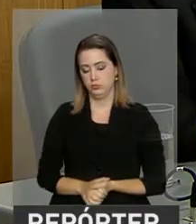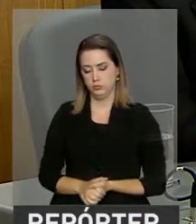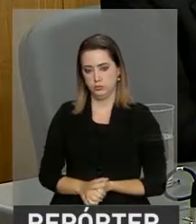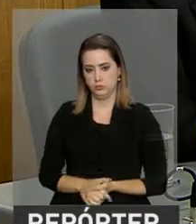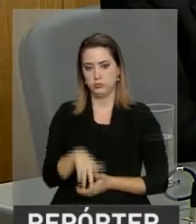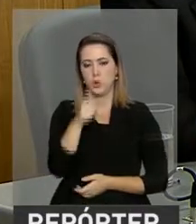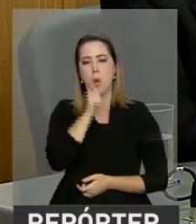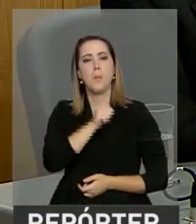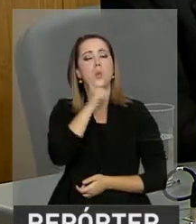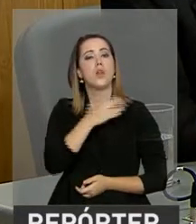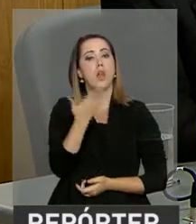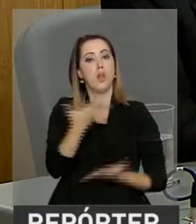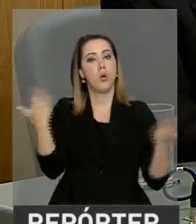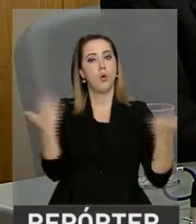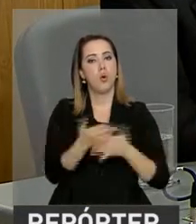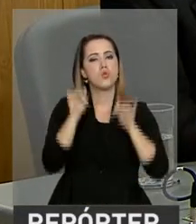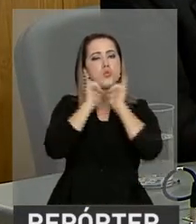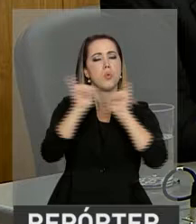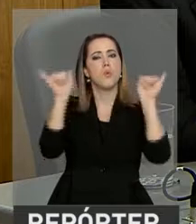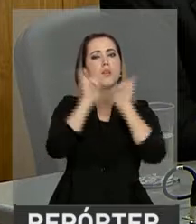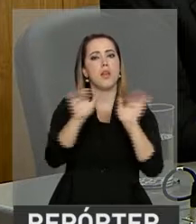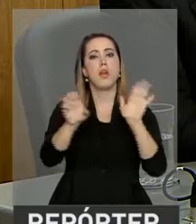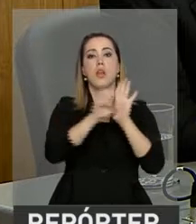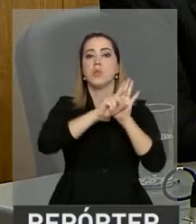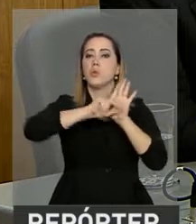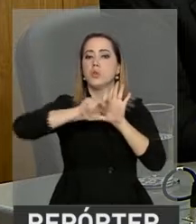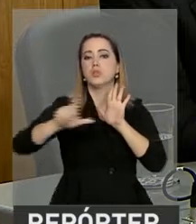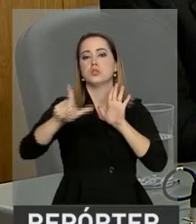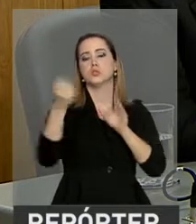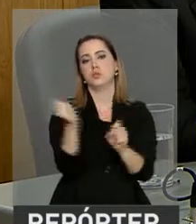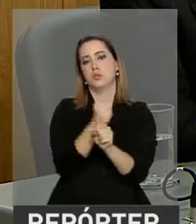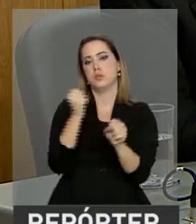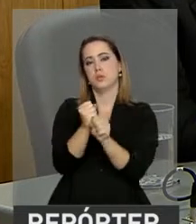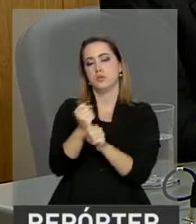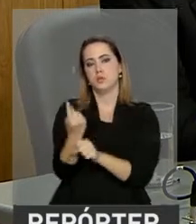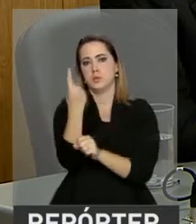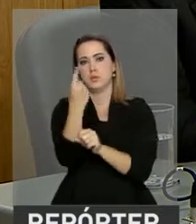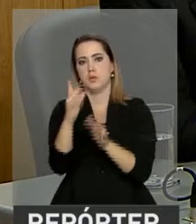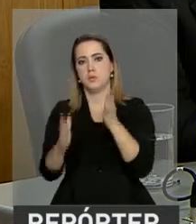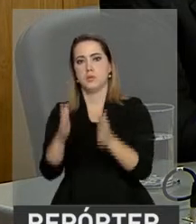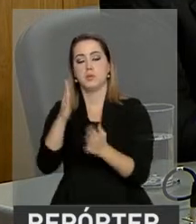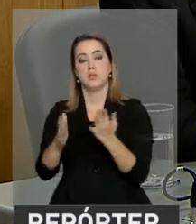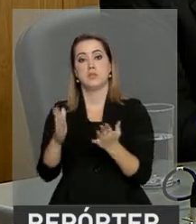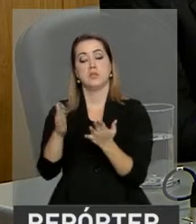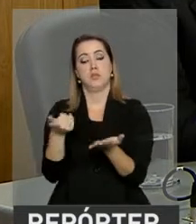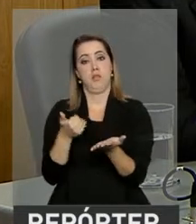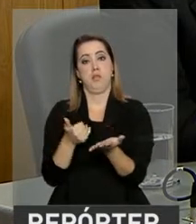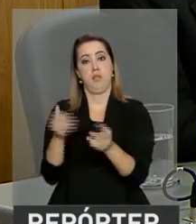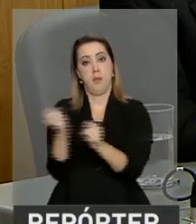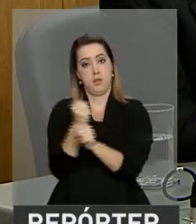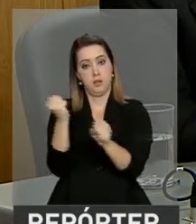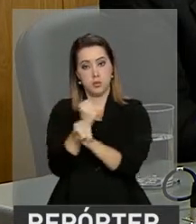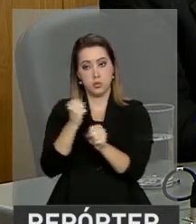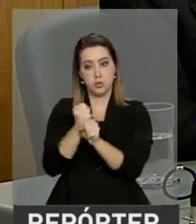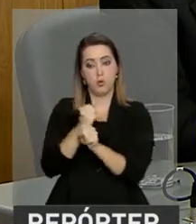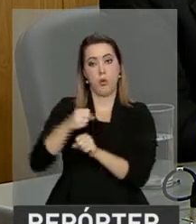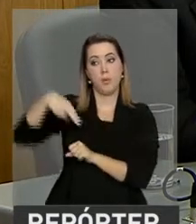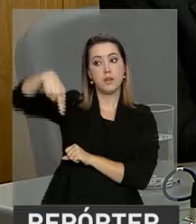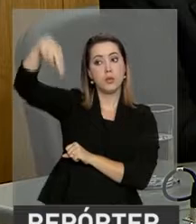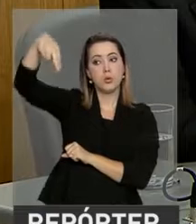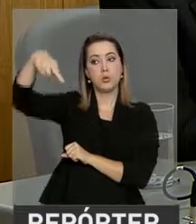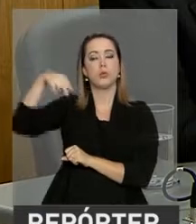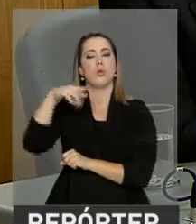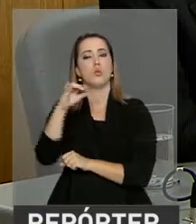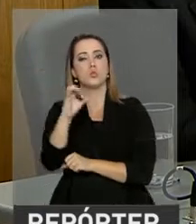publicado o edital de licitação das obras da primeira etapa do eixo norte do projeto de integração do rio são